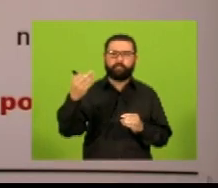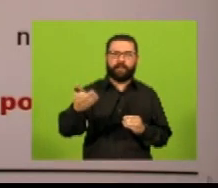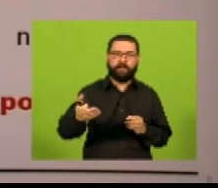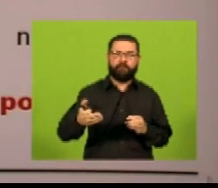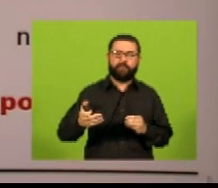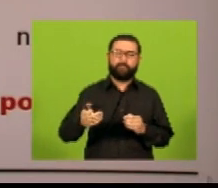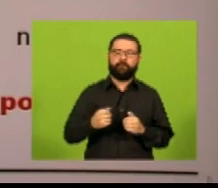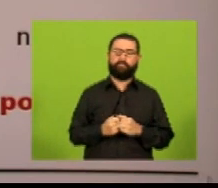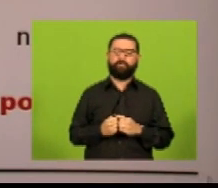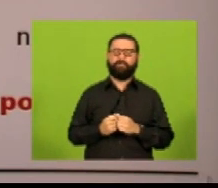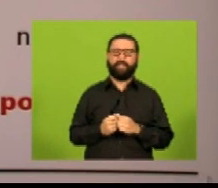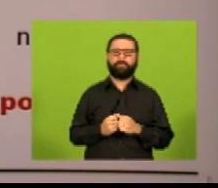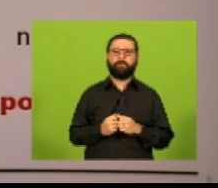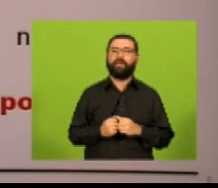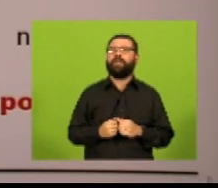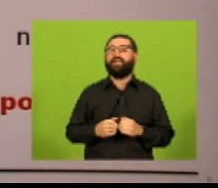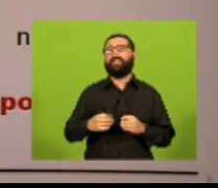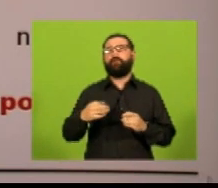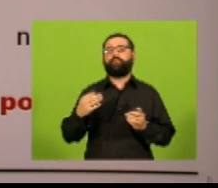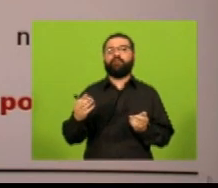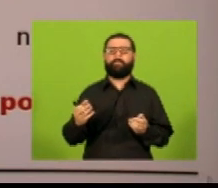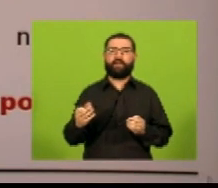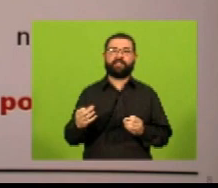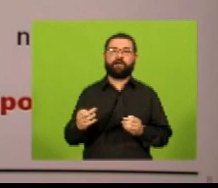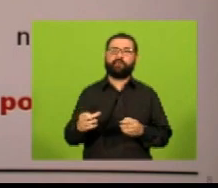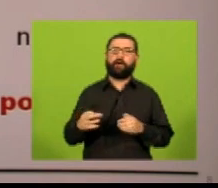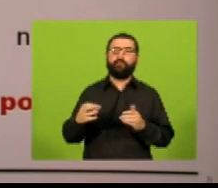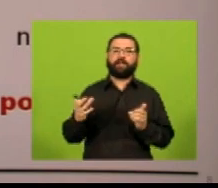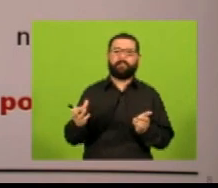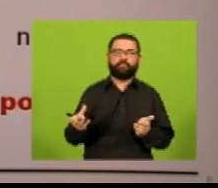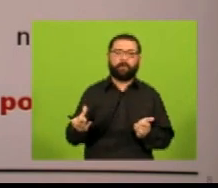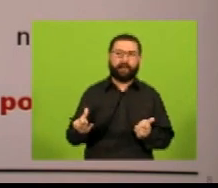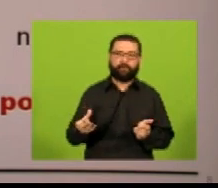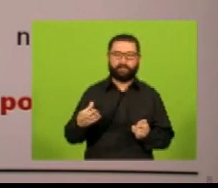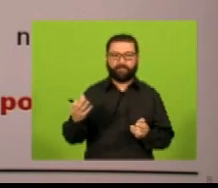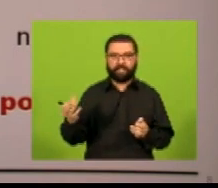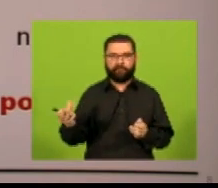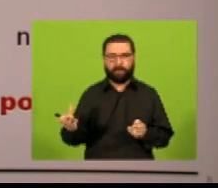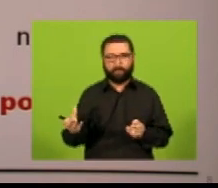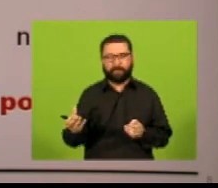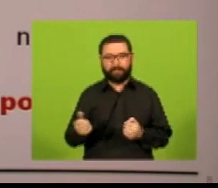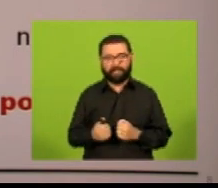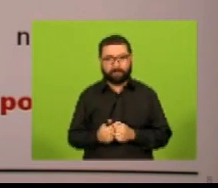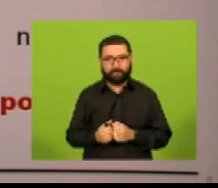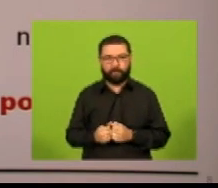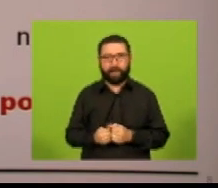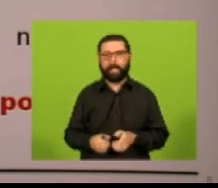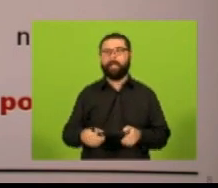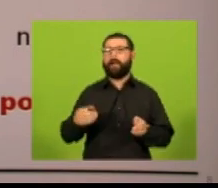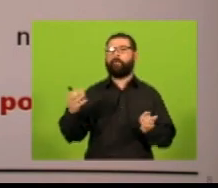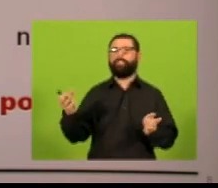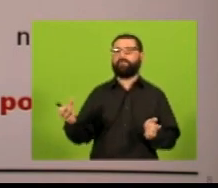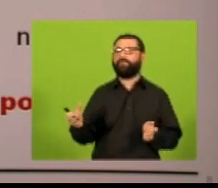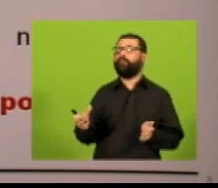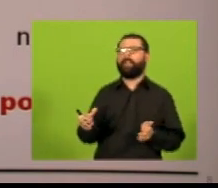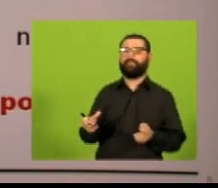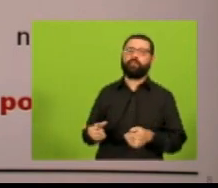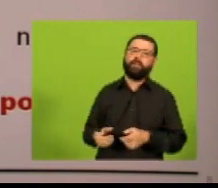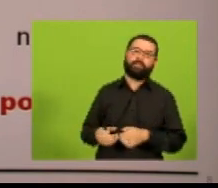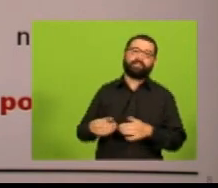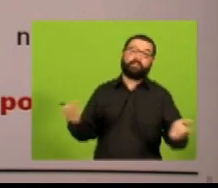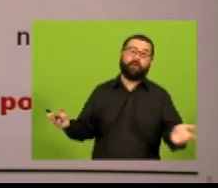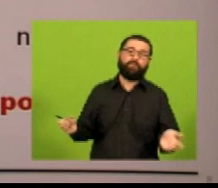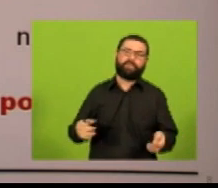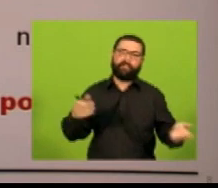perda nem por deriva, por vento, e nem por evaporação. Então a umidade do ar você vai ter que ver, a umidade relativa do ar, a condição de